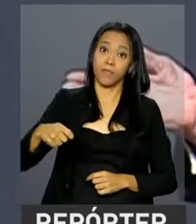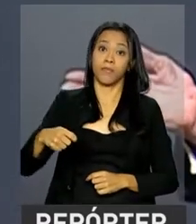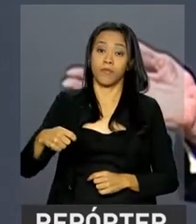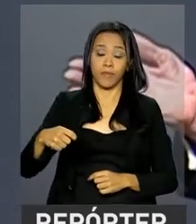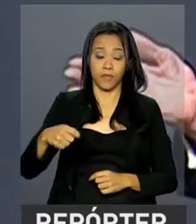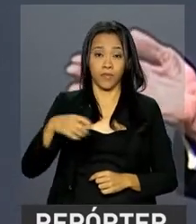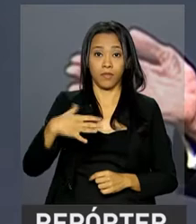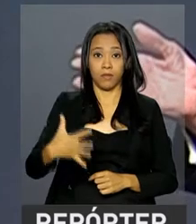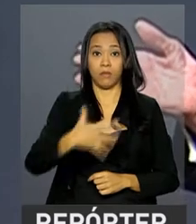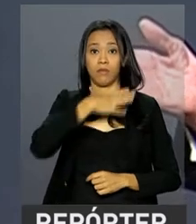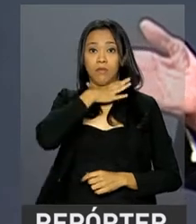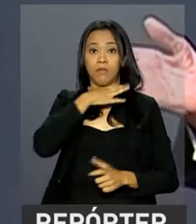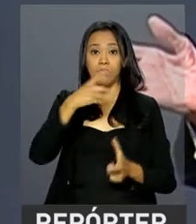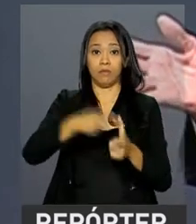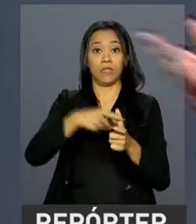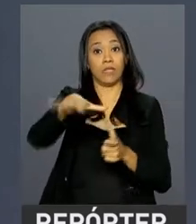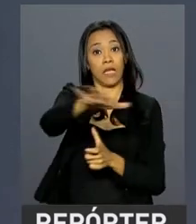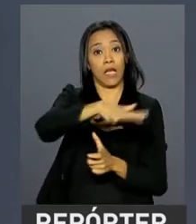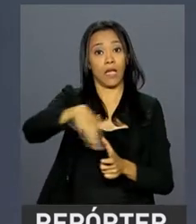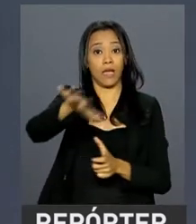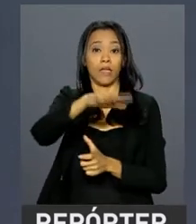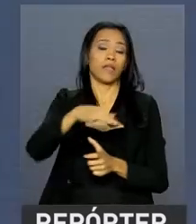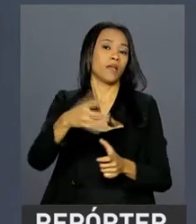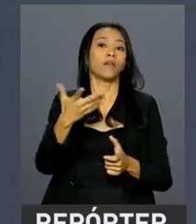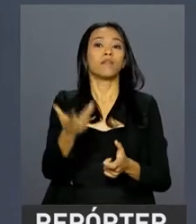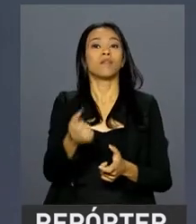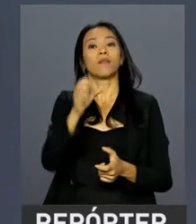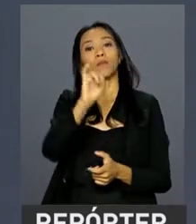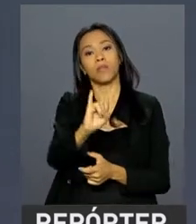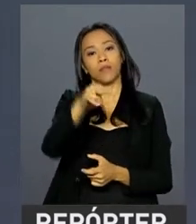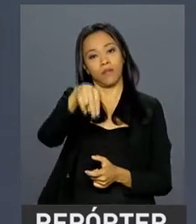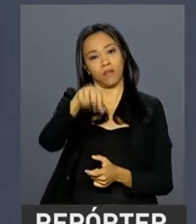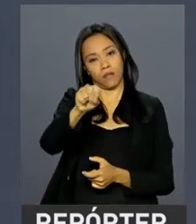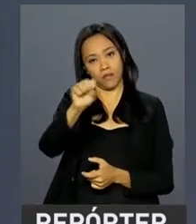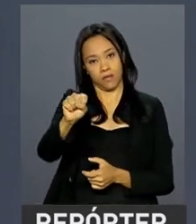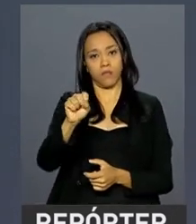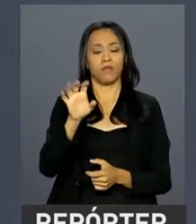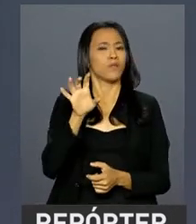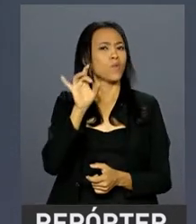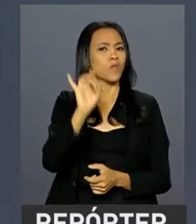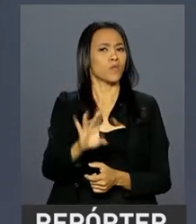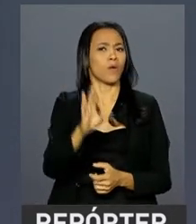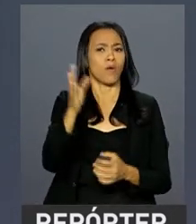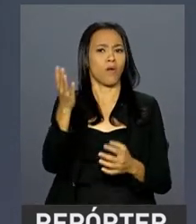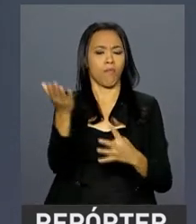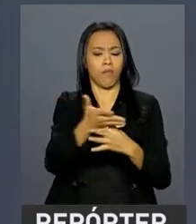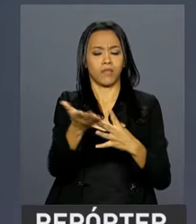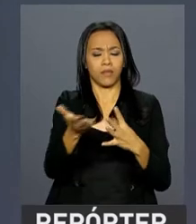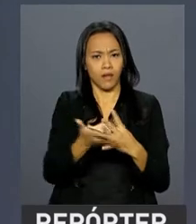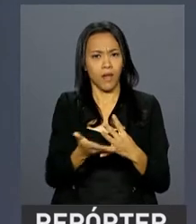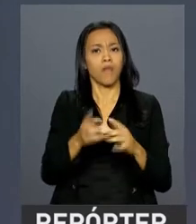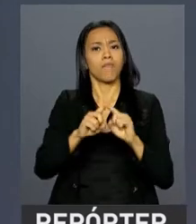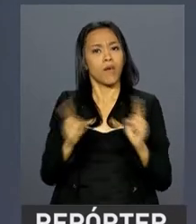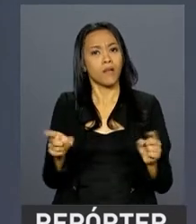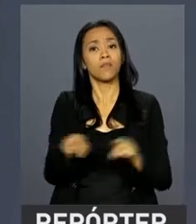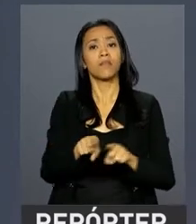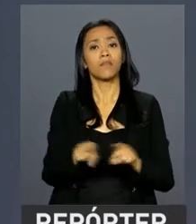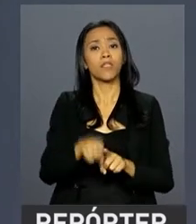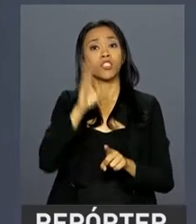do débito previdenciário. E convenhamos, não é apenas parcelar. Nós parcelamos, mas